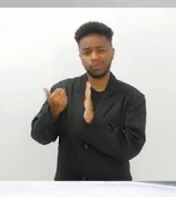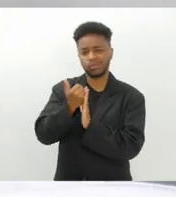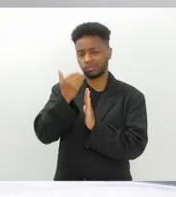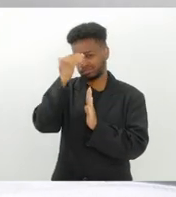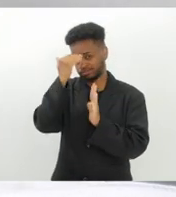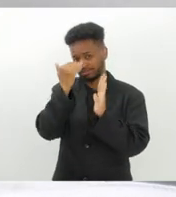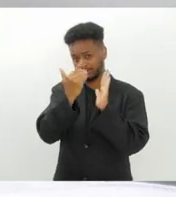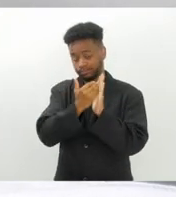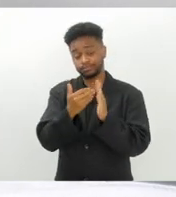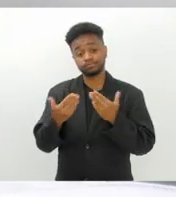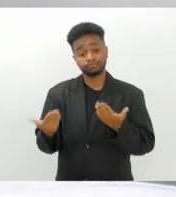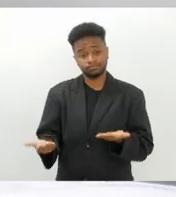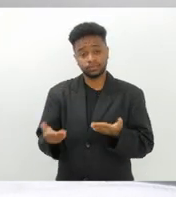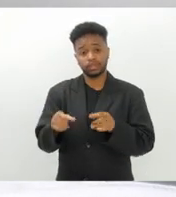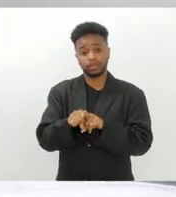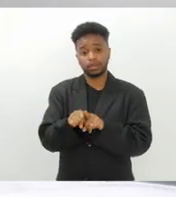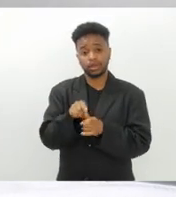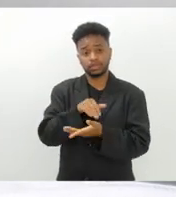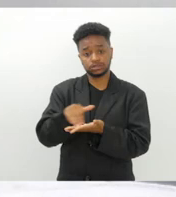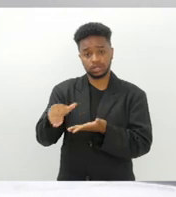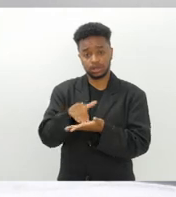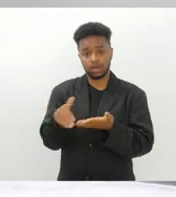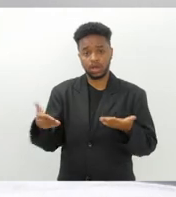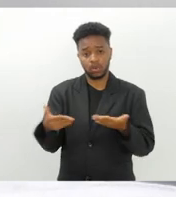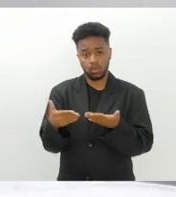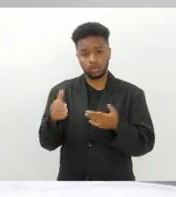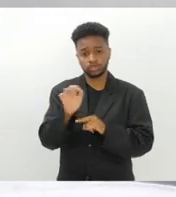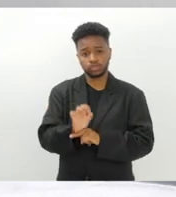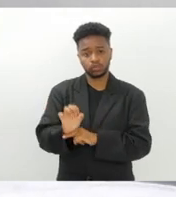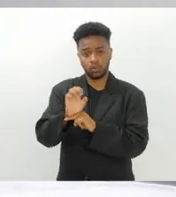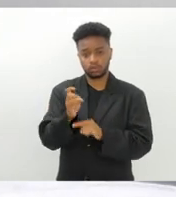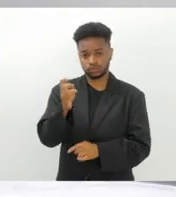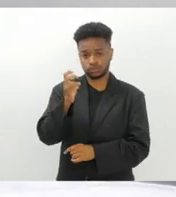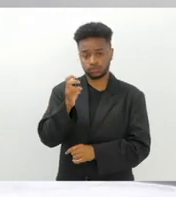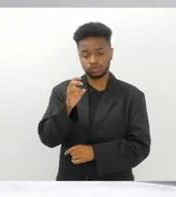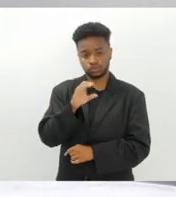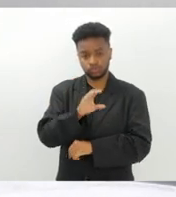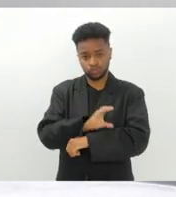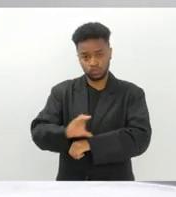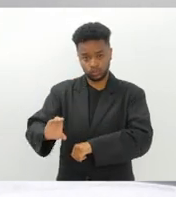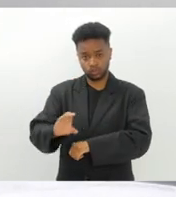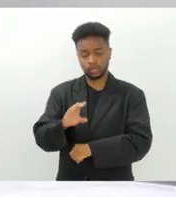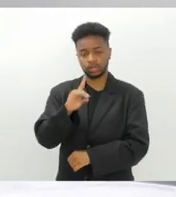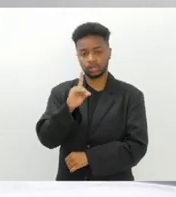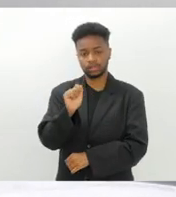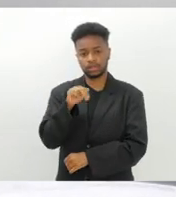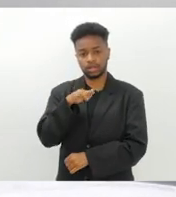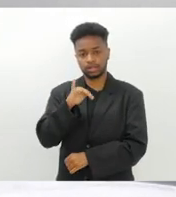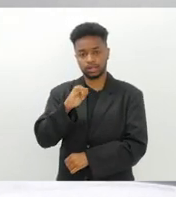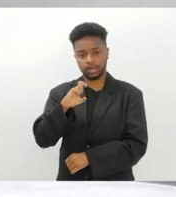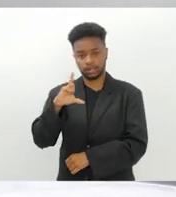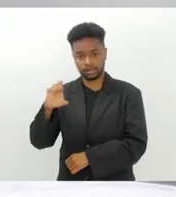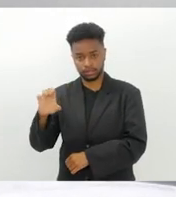mais demorados. E com a atual secretária estadual de Cultura, a doutora Daniele,